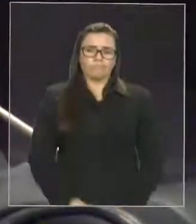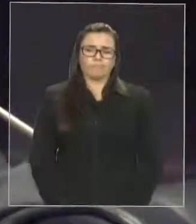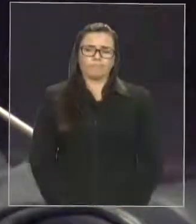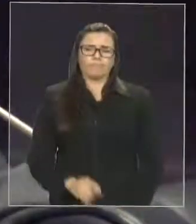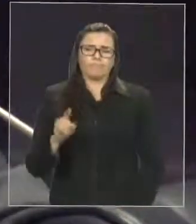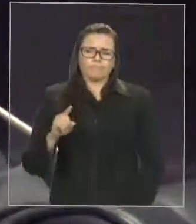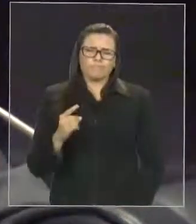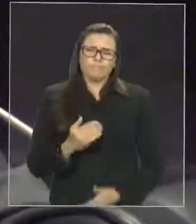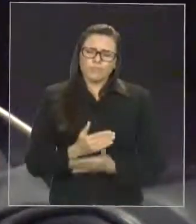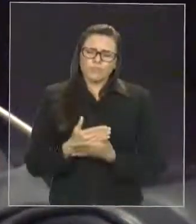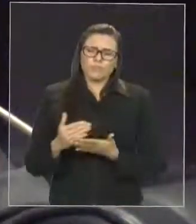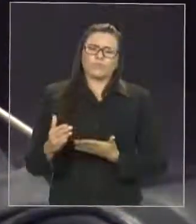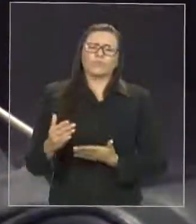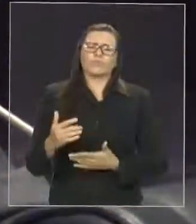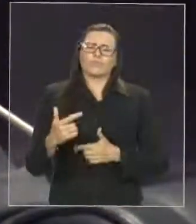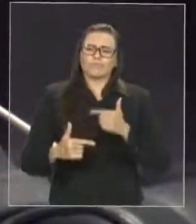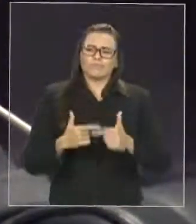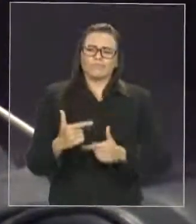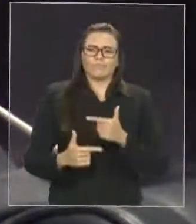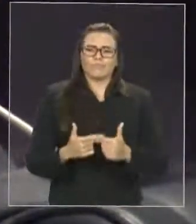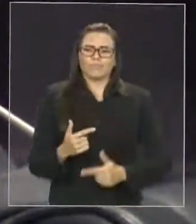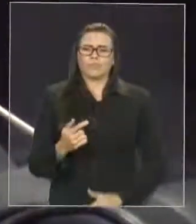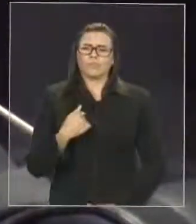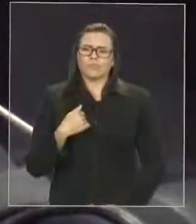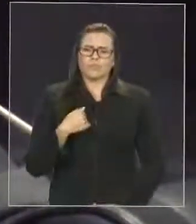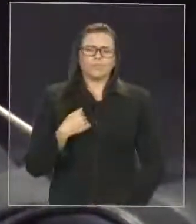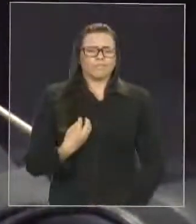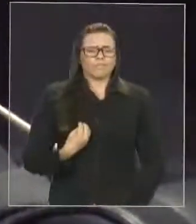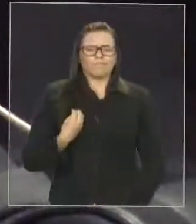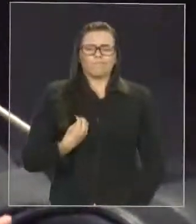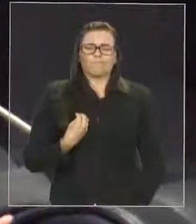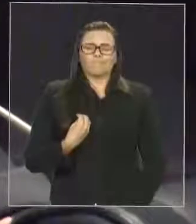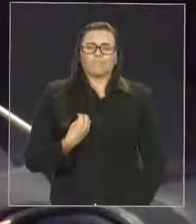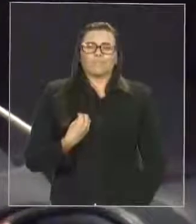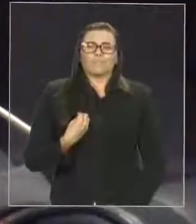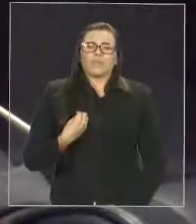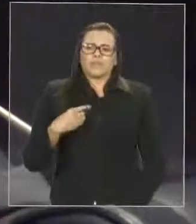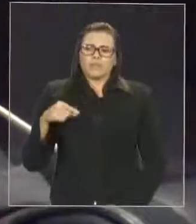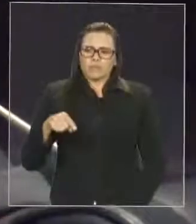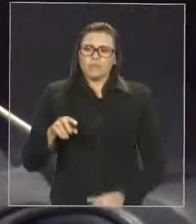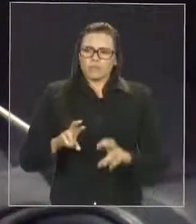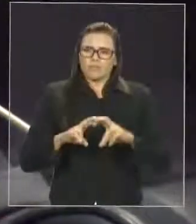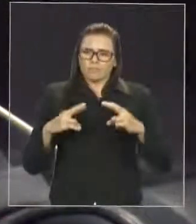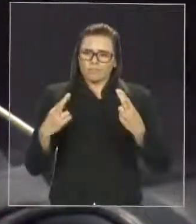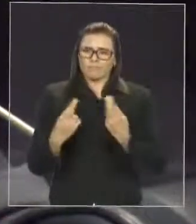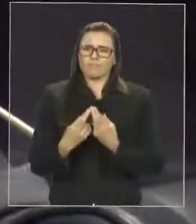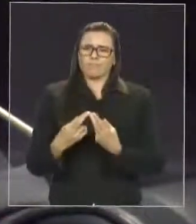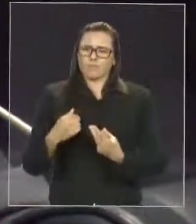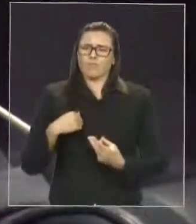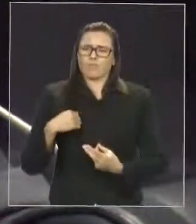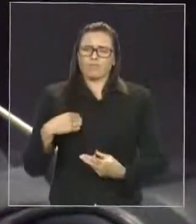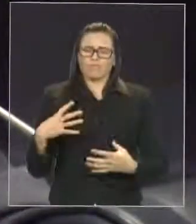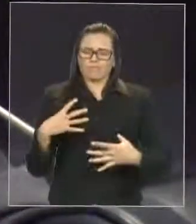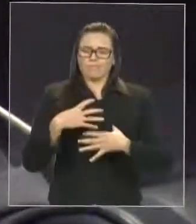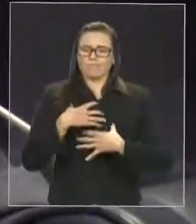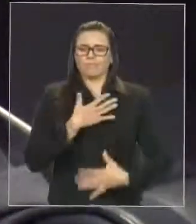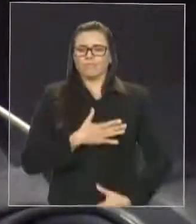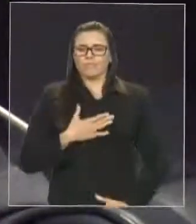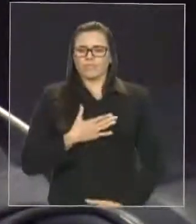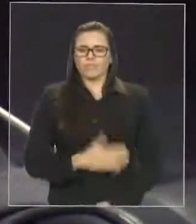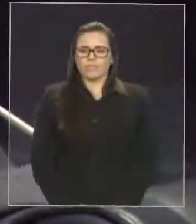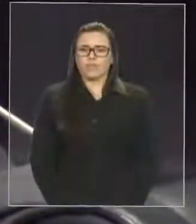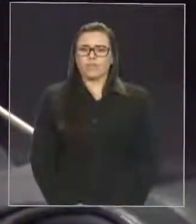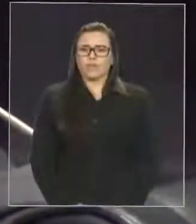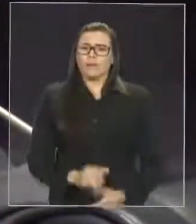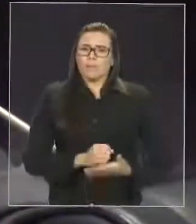comissão especial. É um prazer a gente estar participando dessa comissão, até porque é um tema que interessa não só a todos nós políticos, mas a toda a sociedade